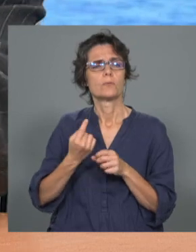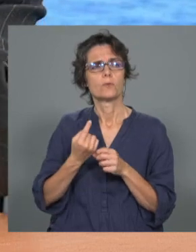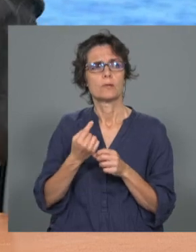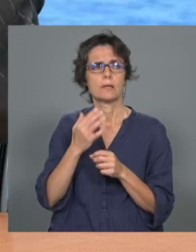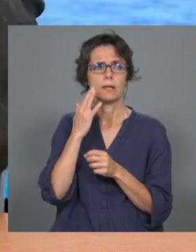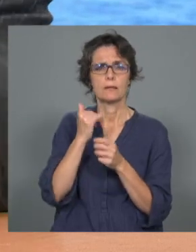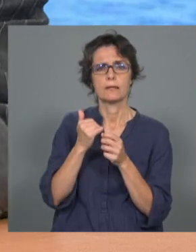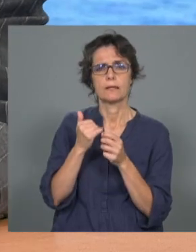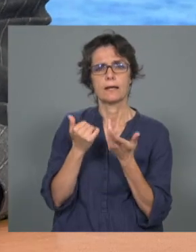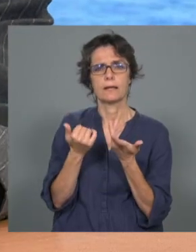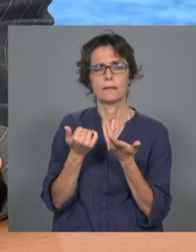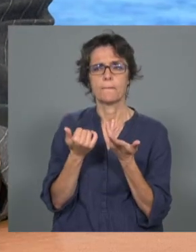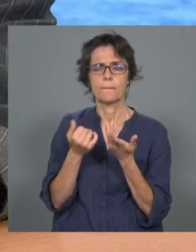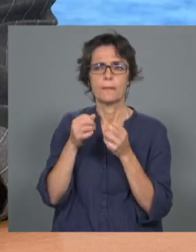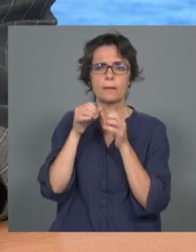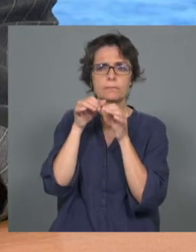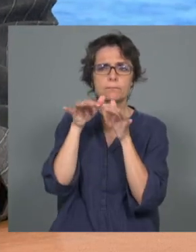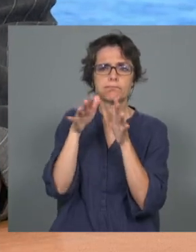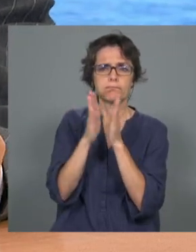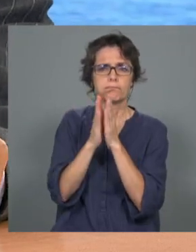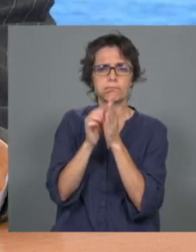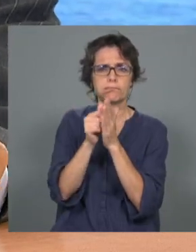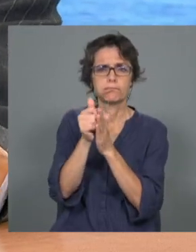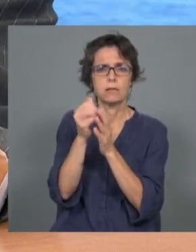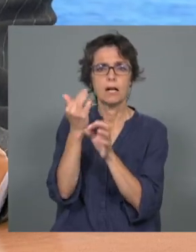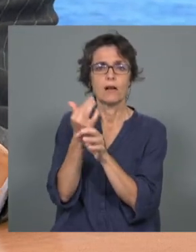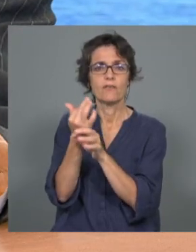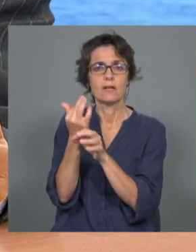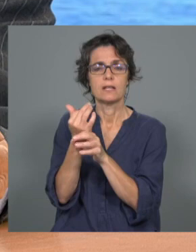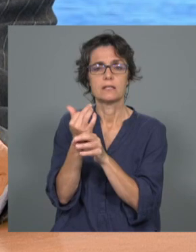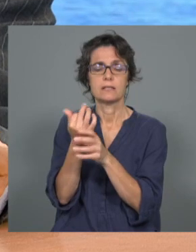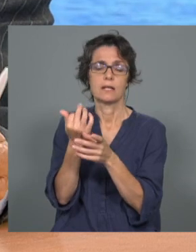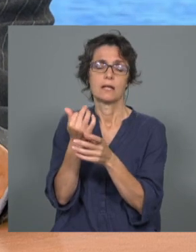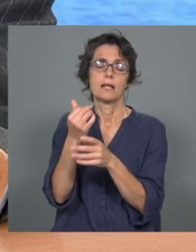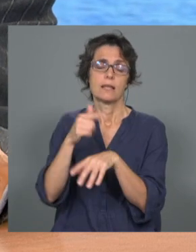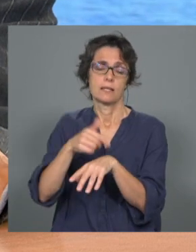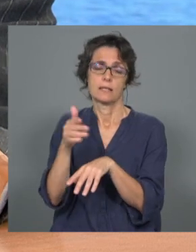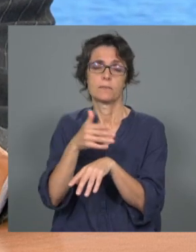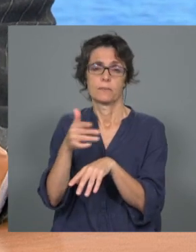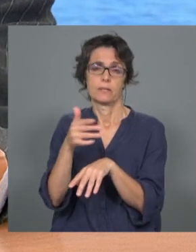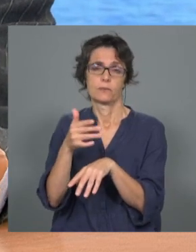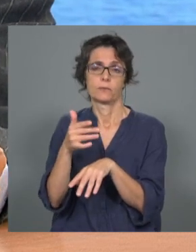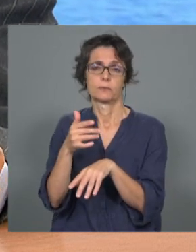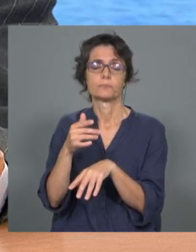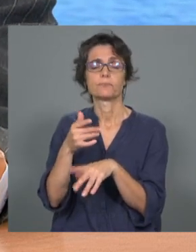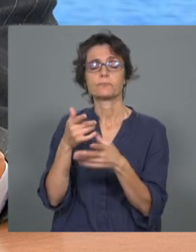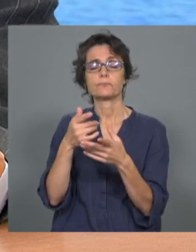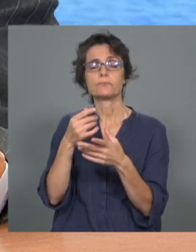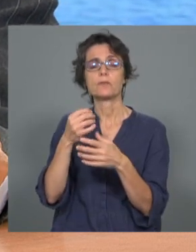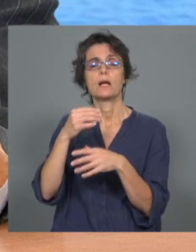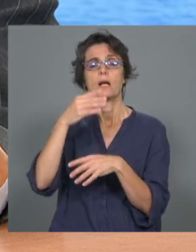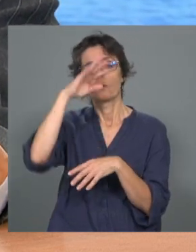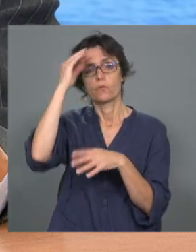para catequizar as festas do solstício do verão, não é? Que eram festas que tocavam